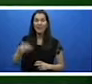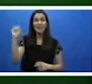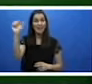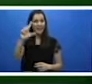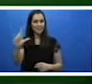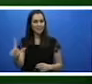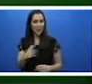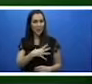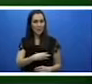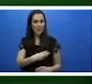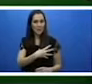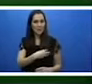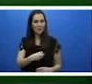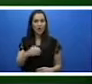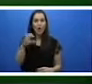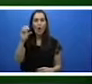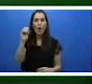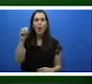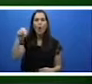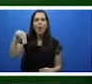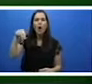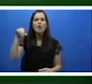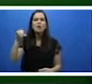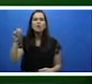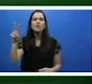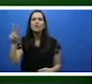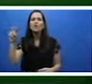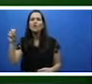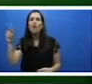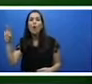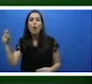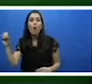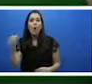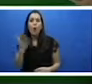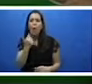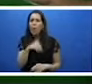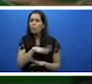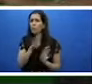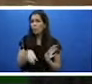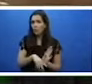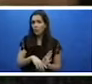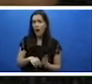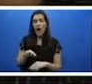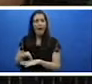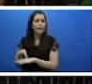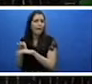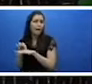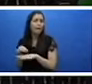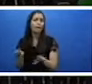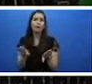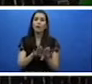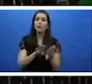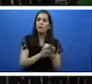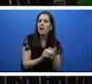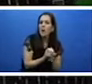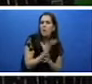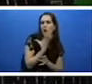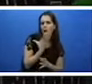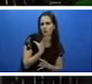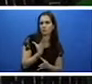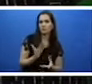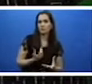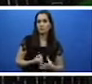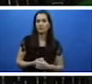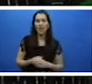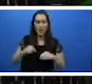mamíferos onívoros. Aqueles que comem pequenos animaizinhos, mas também comem, que nem o